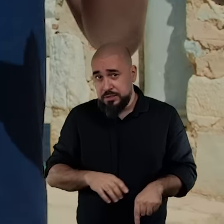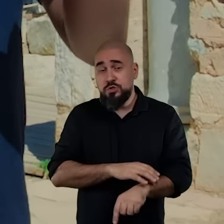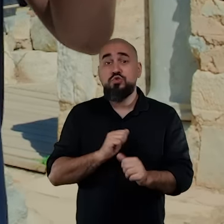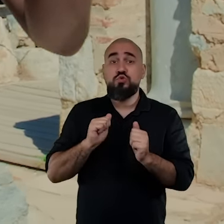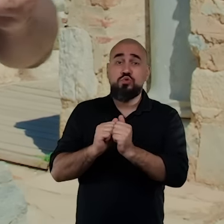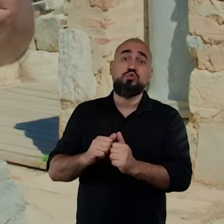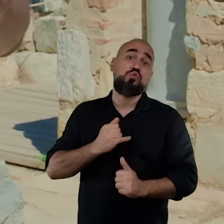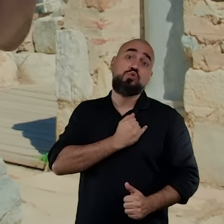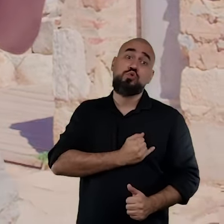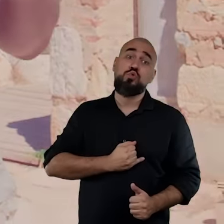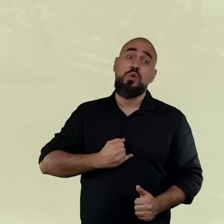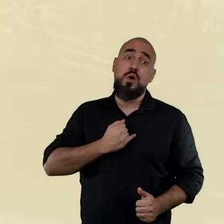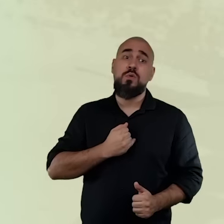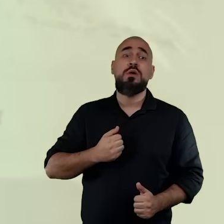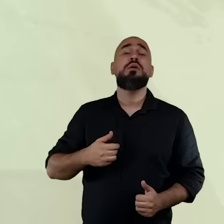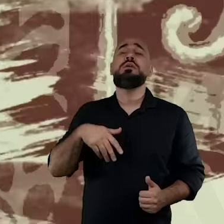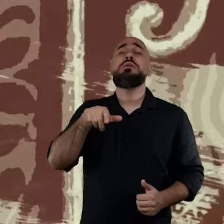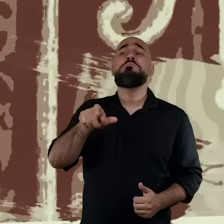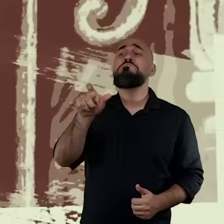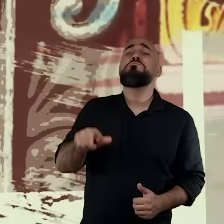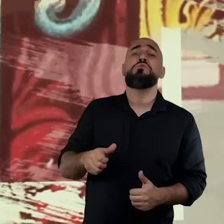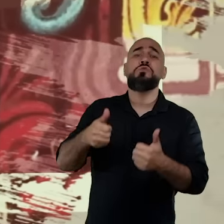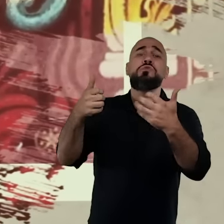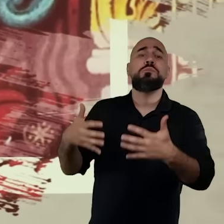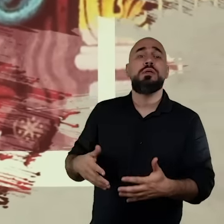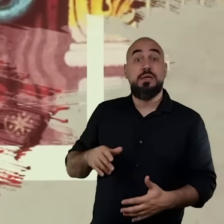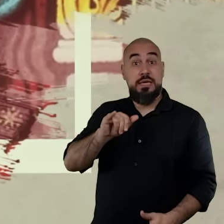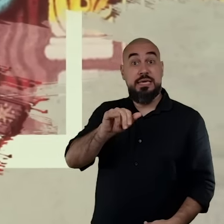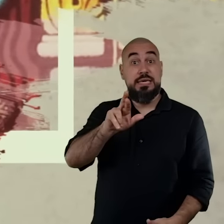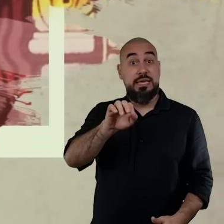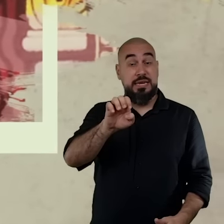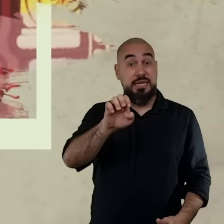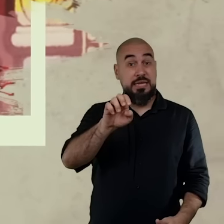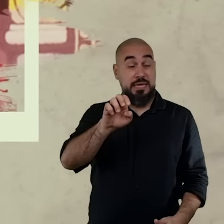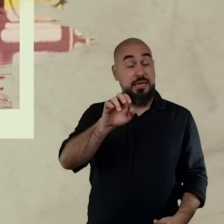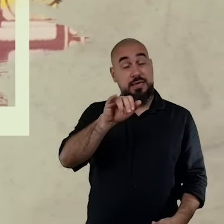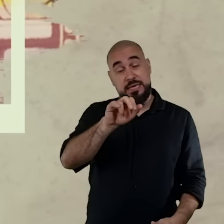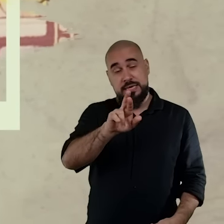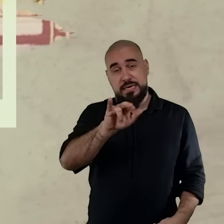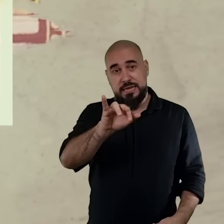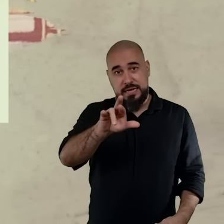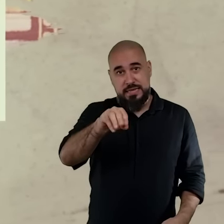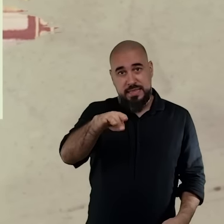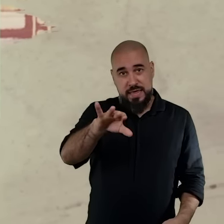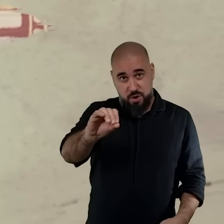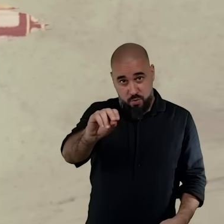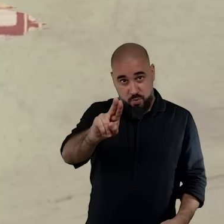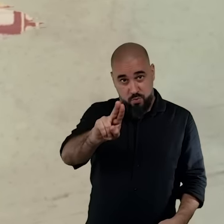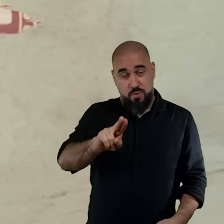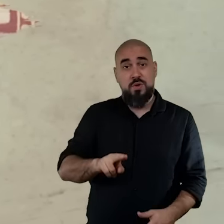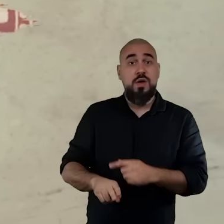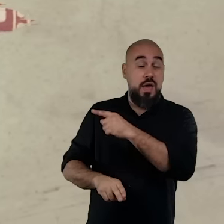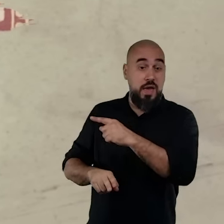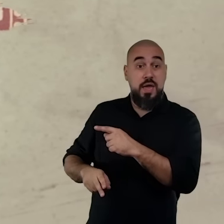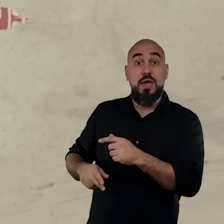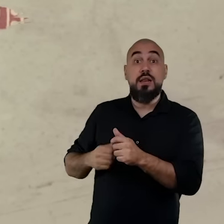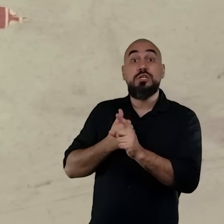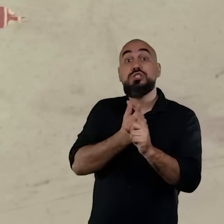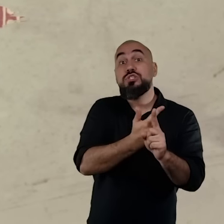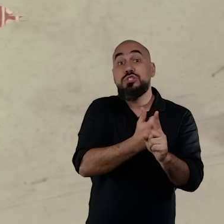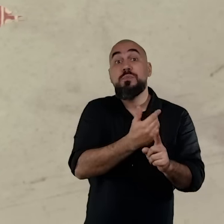o apóstolo João. E quem diz isso é Irineu de Lyon, que foi um escritor cristão do II século. Irineu foi discípulo